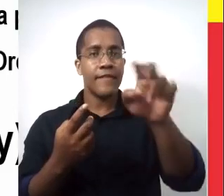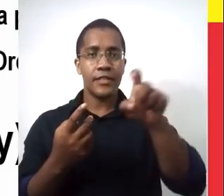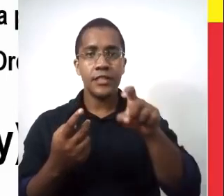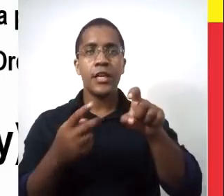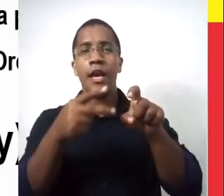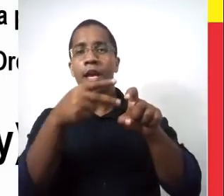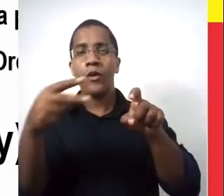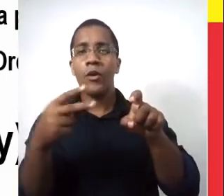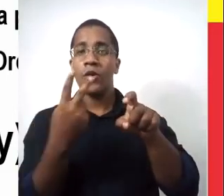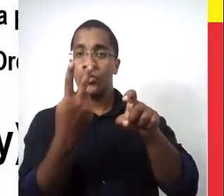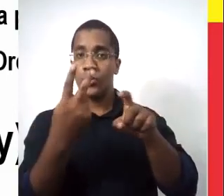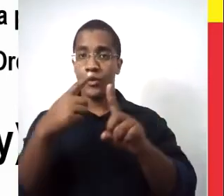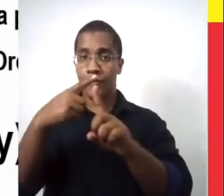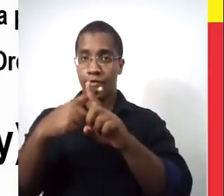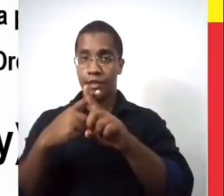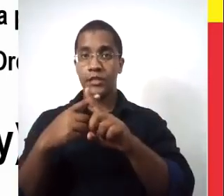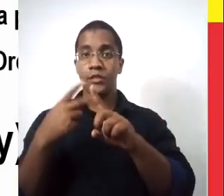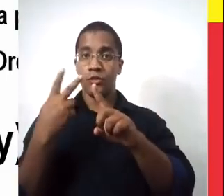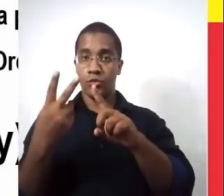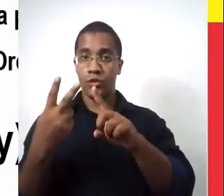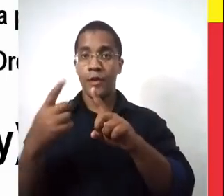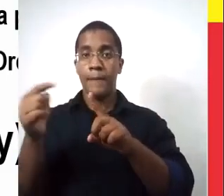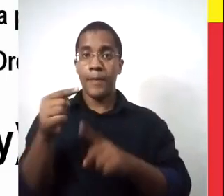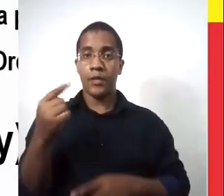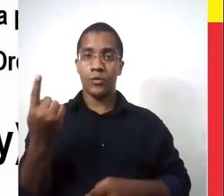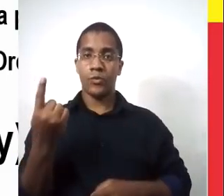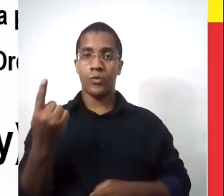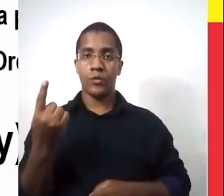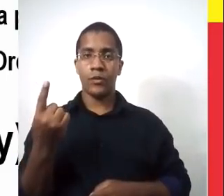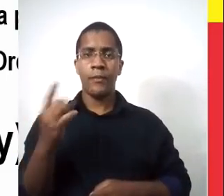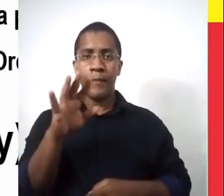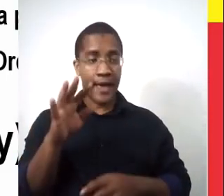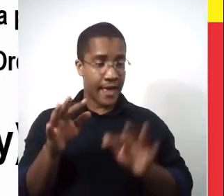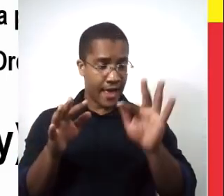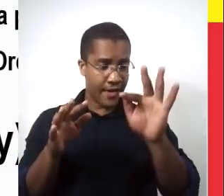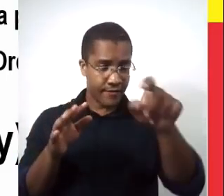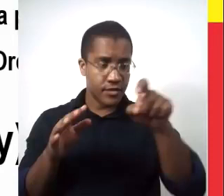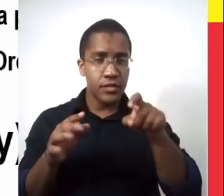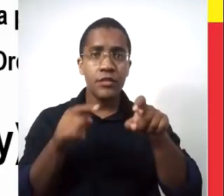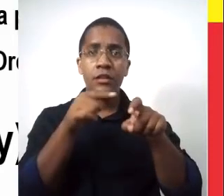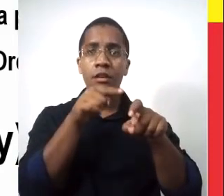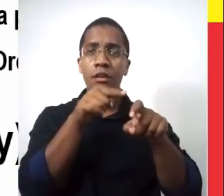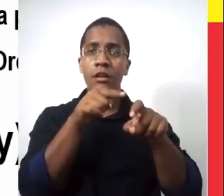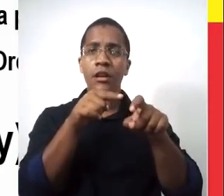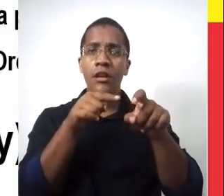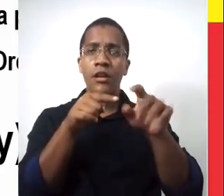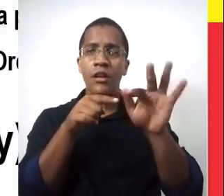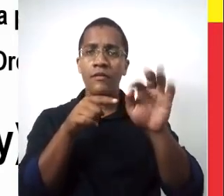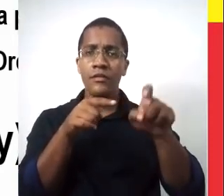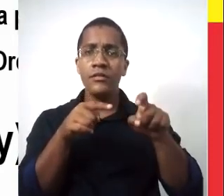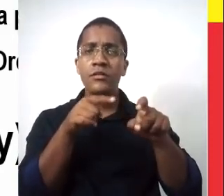f de x é igual a 2 vezes 2 menos 1. Só que o f de x